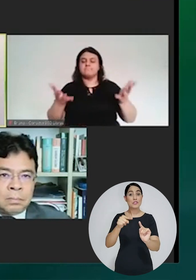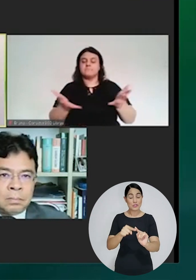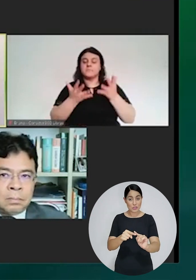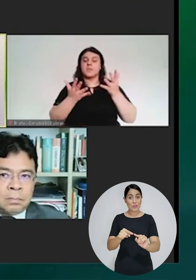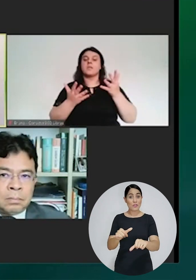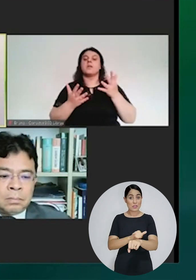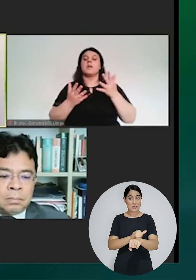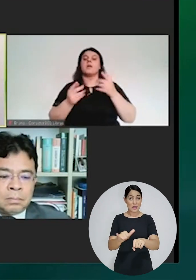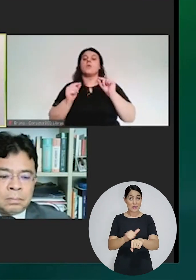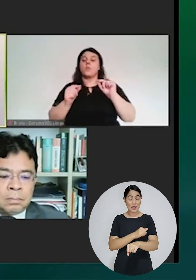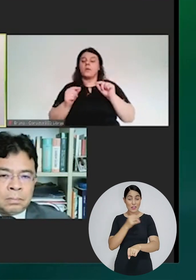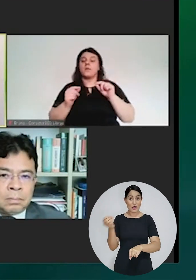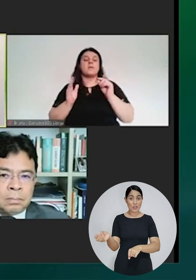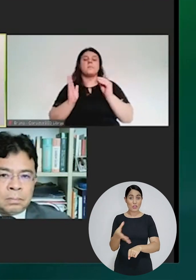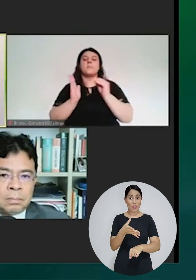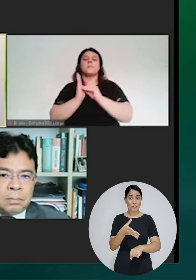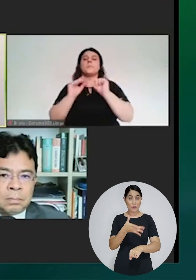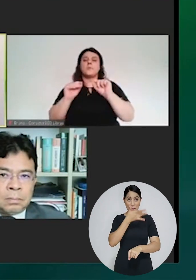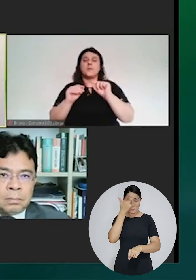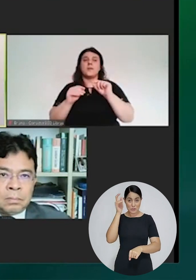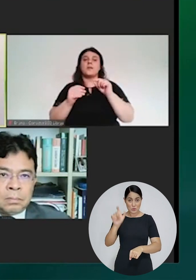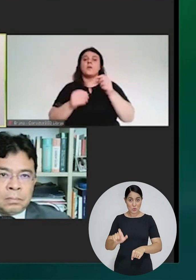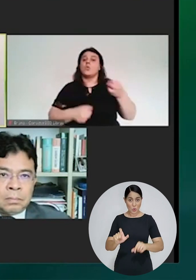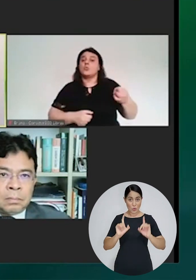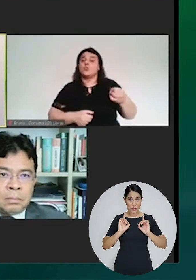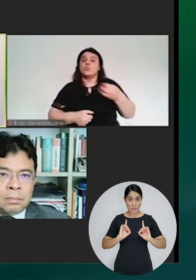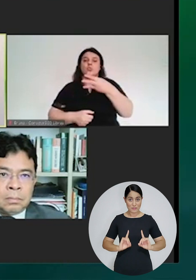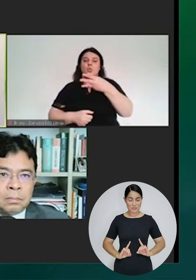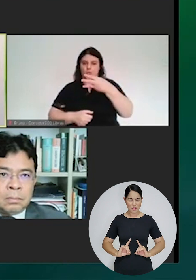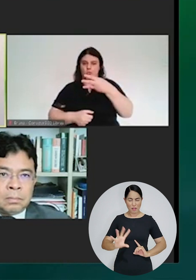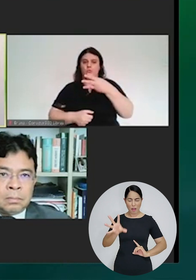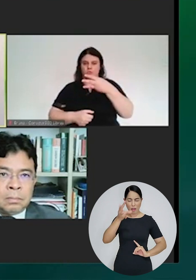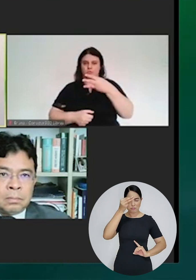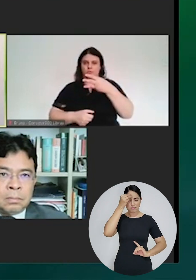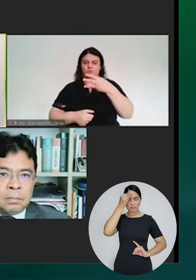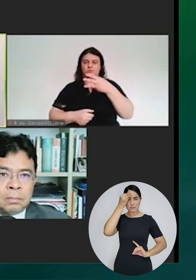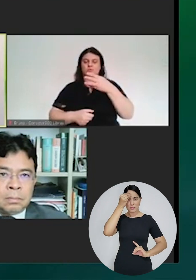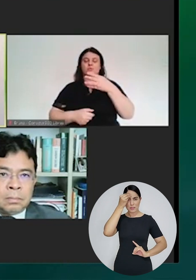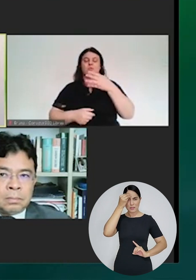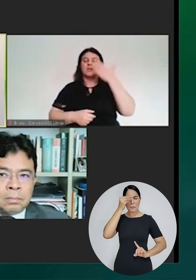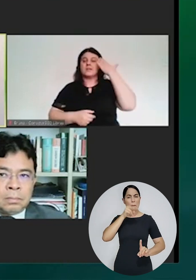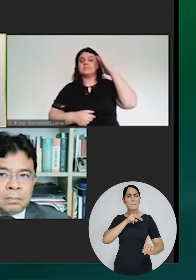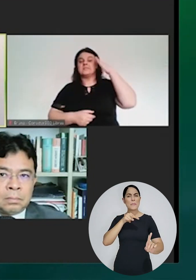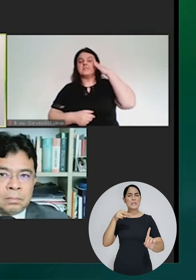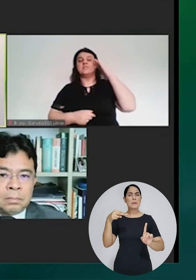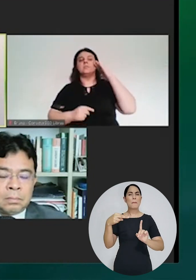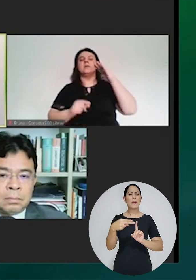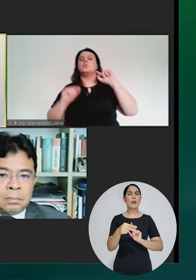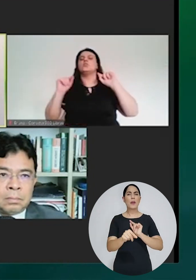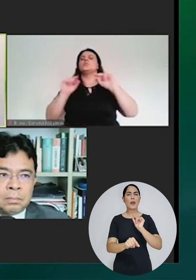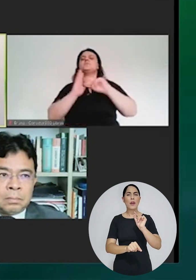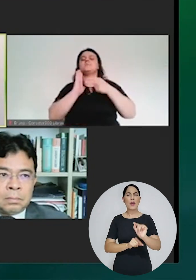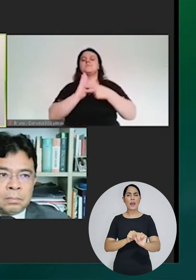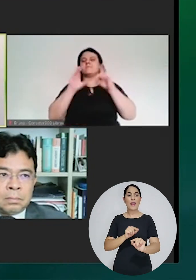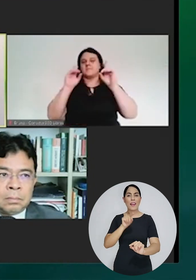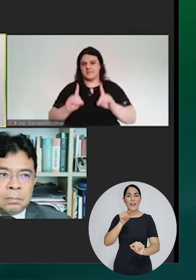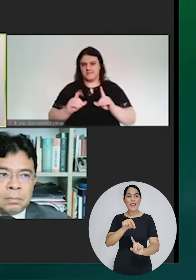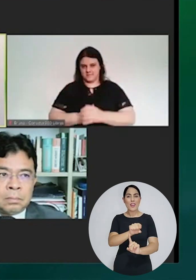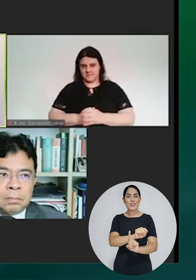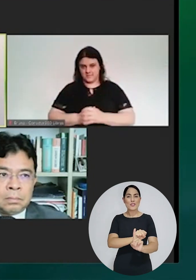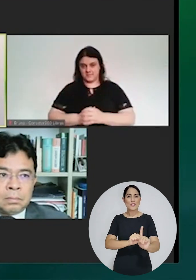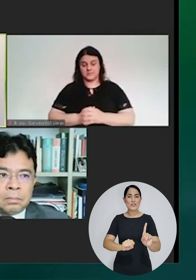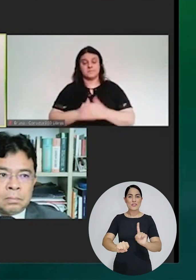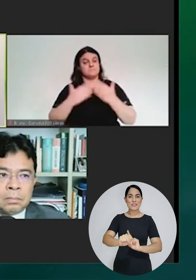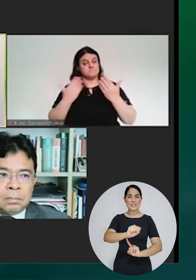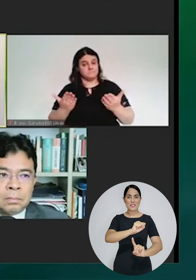a reivindicar uma nova forma de compreender a deficiência. E a isso, numa